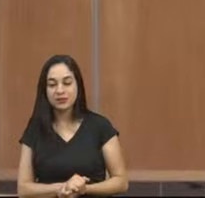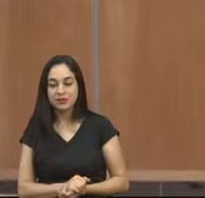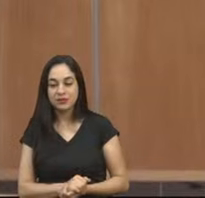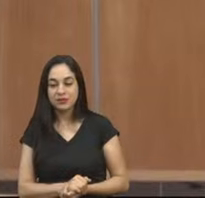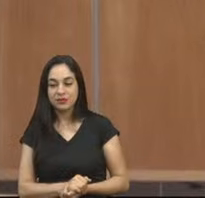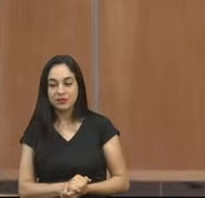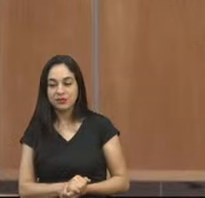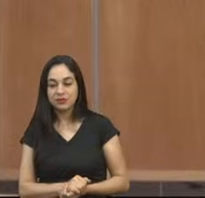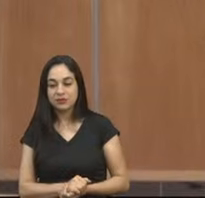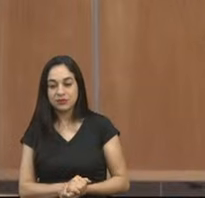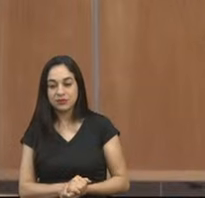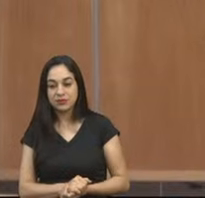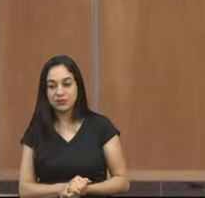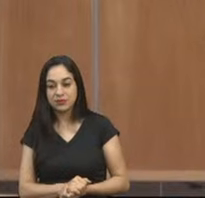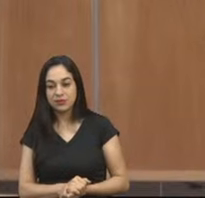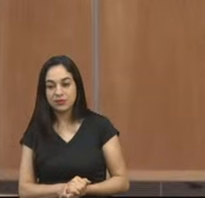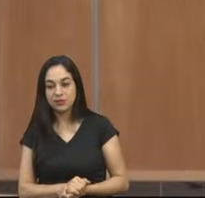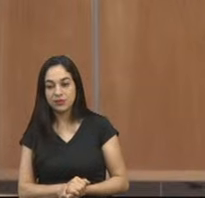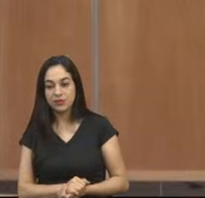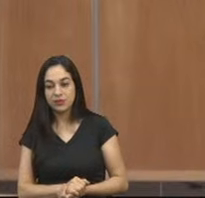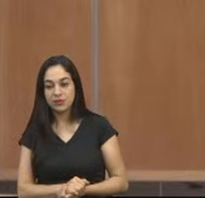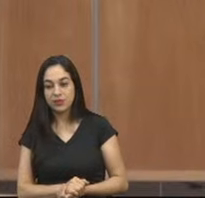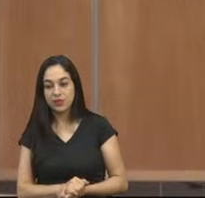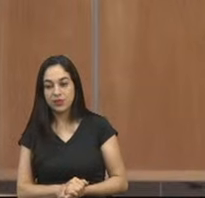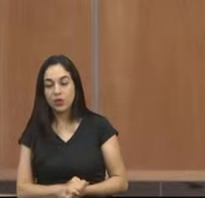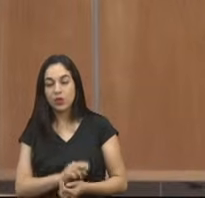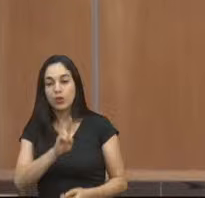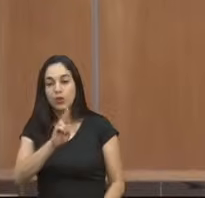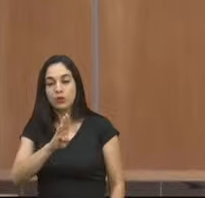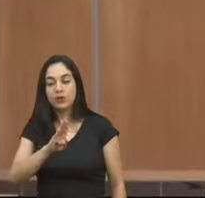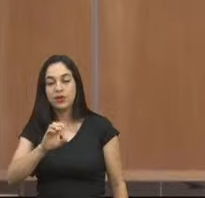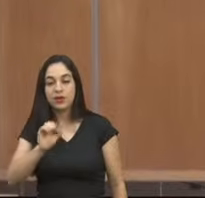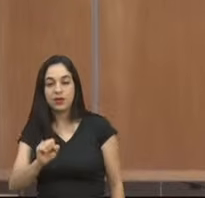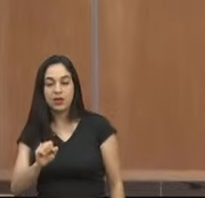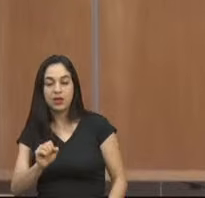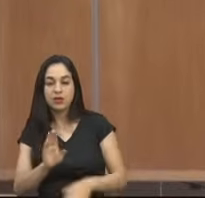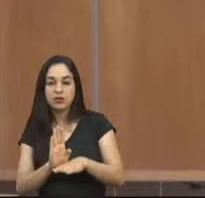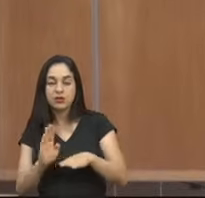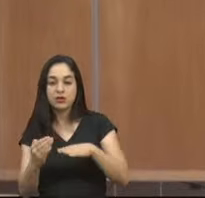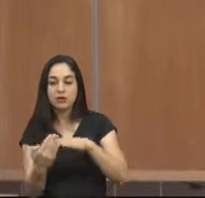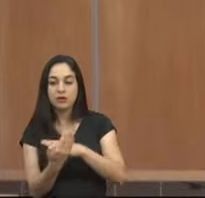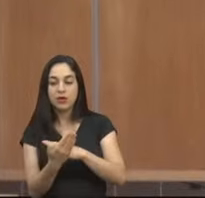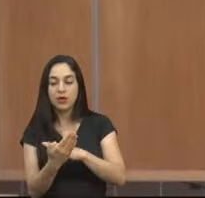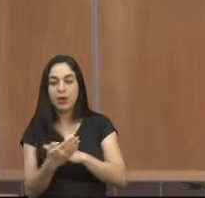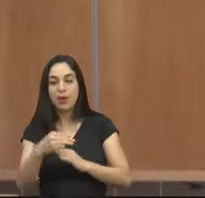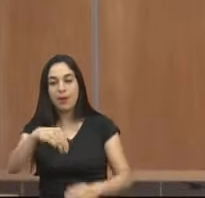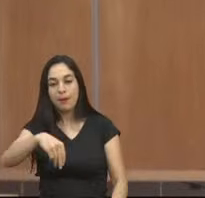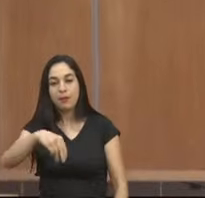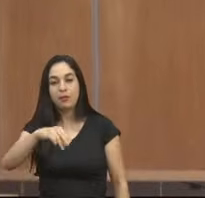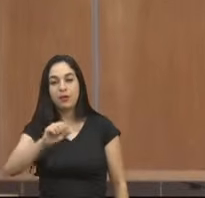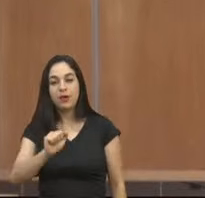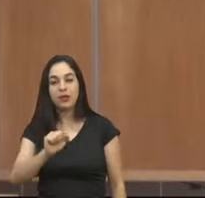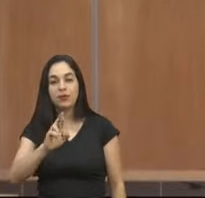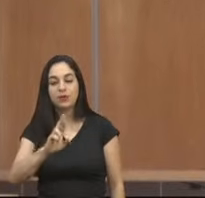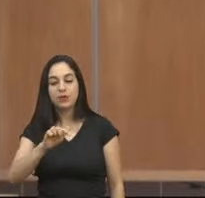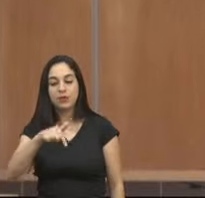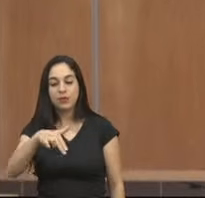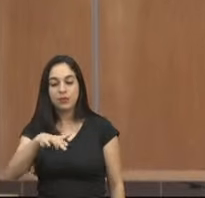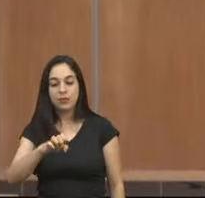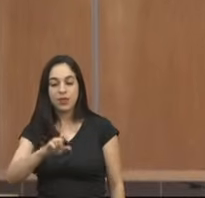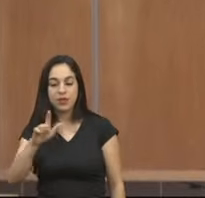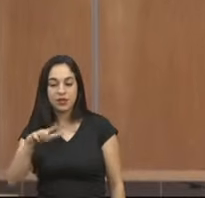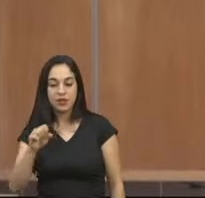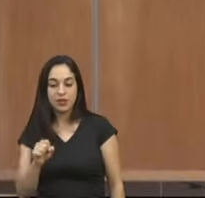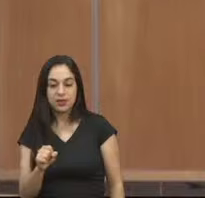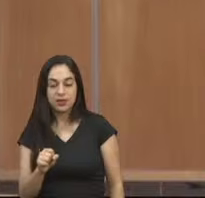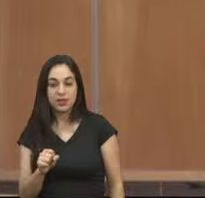Remédio em casa. Unidade de saúde no bairro Jardim Marquês,